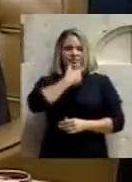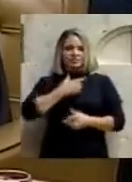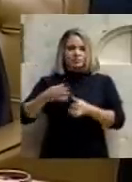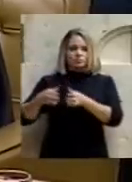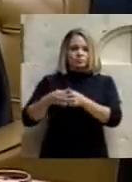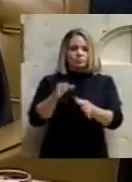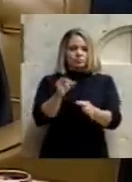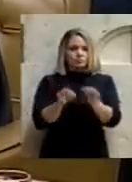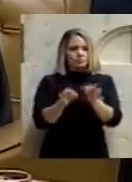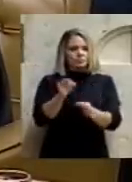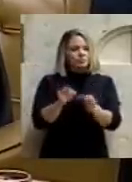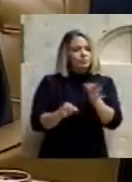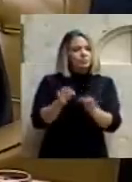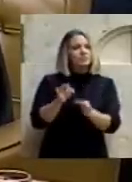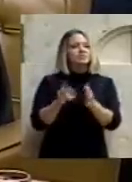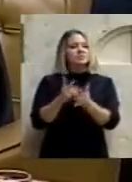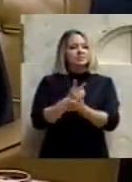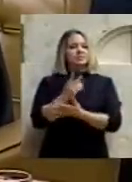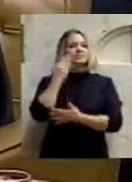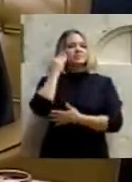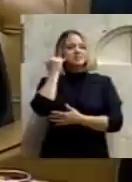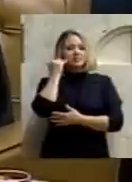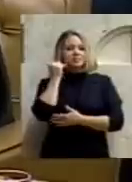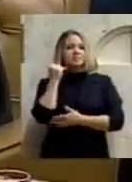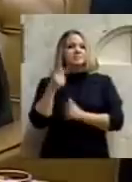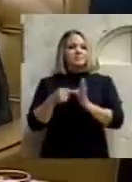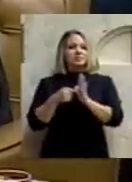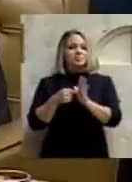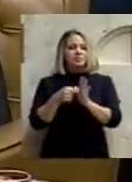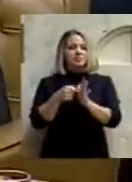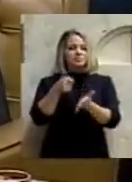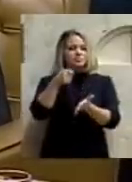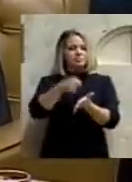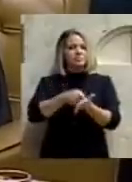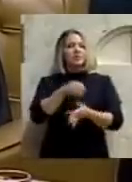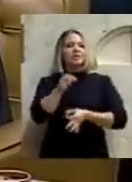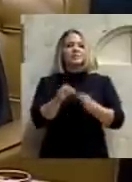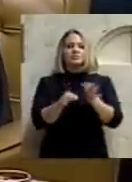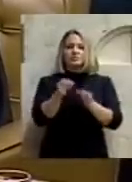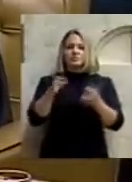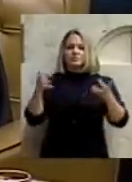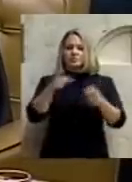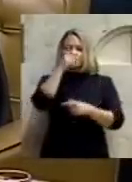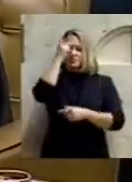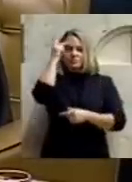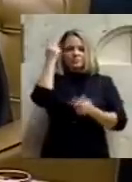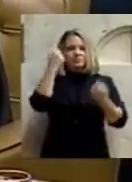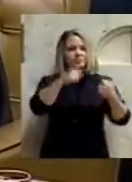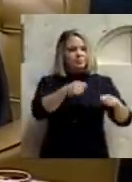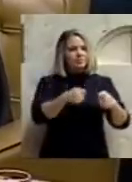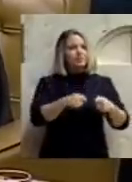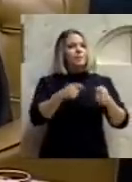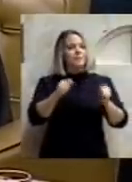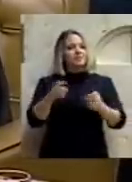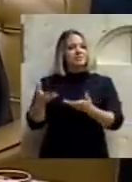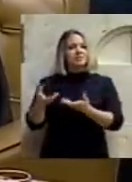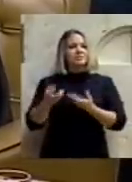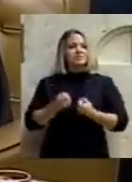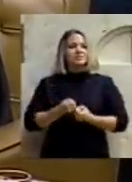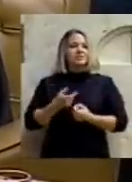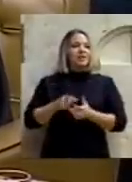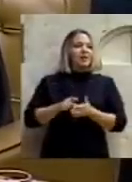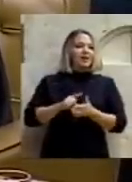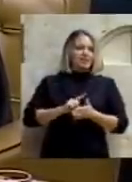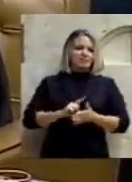colegiado, que se costuma considerar como garantia de justiça para os réus, talvez tenha sido concebido, antes de mais